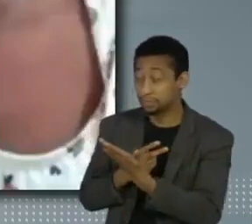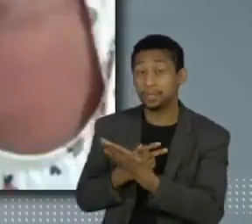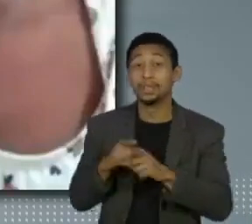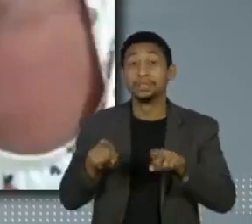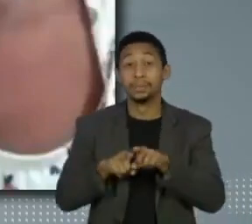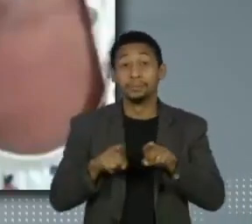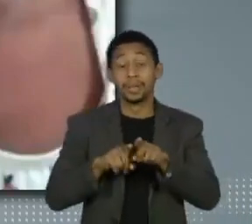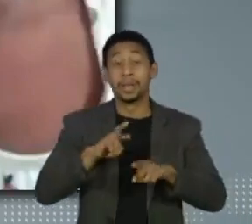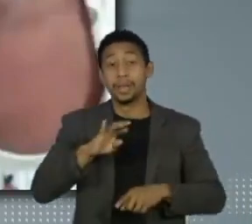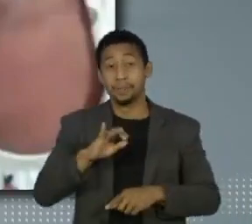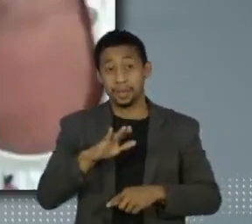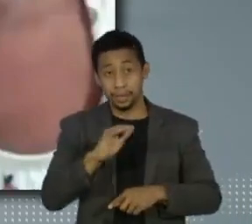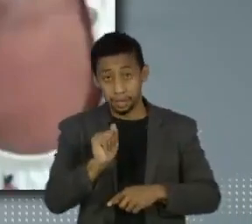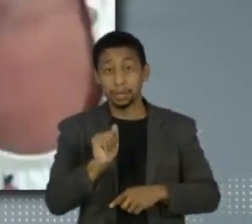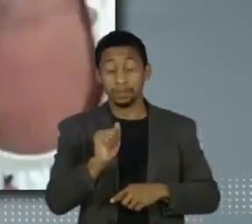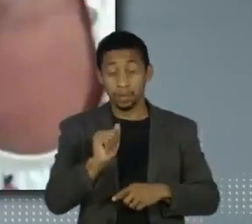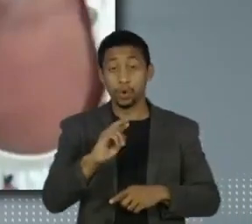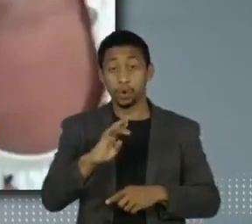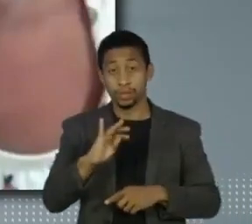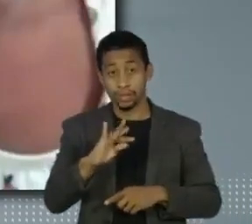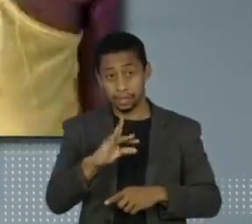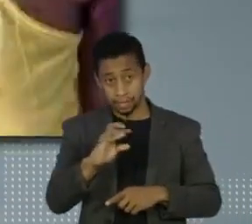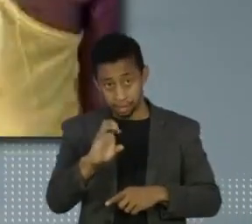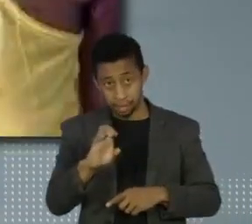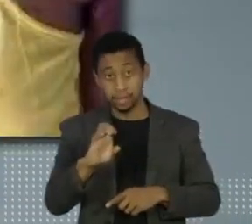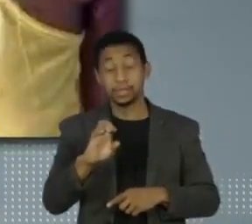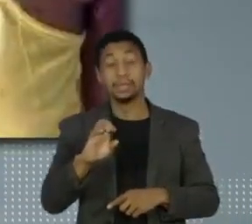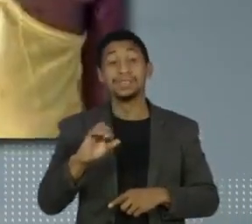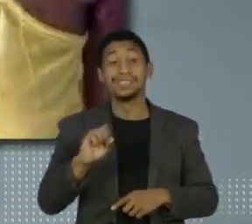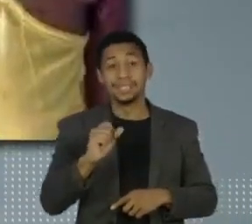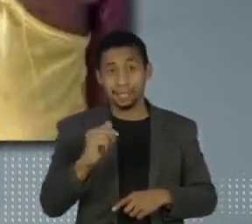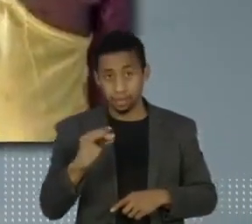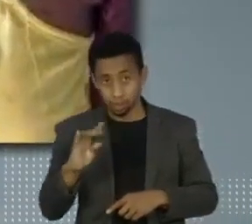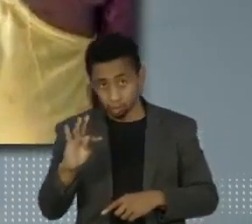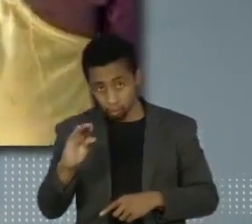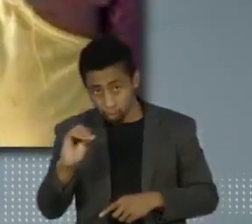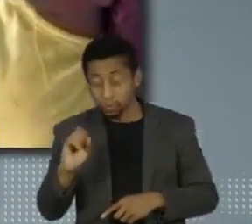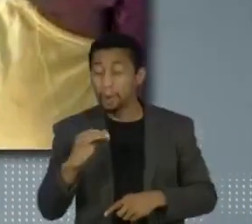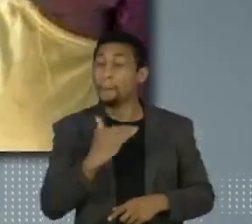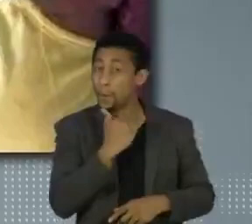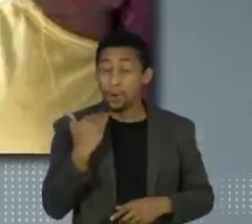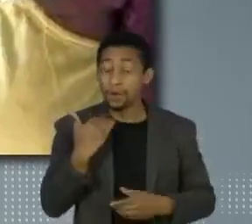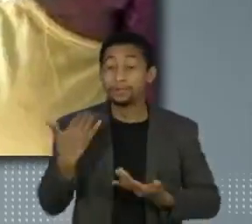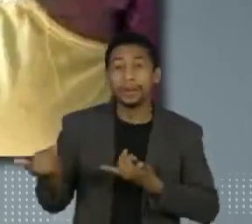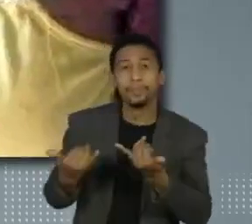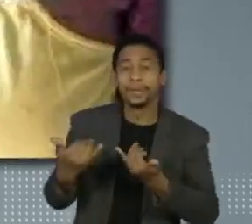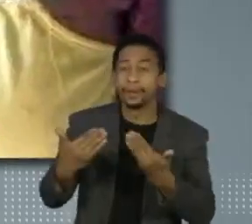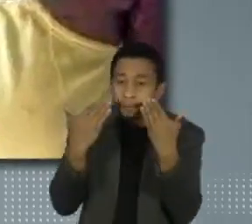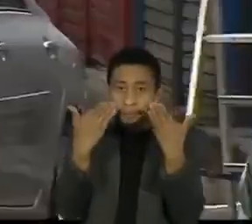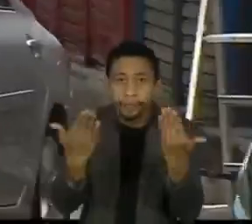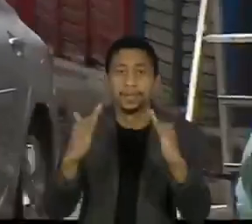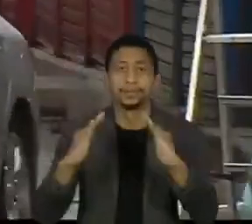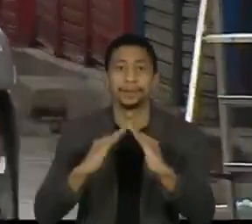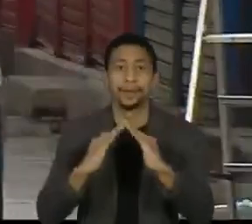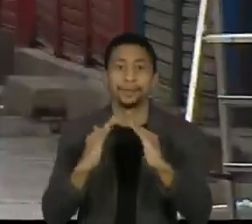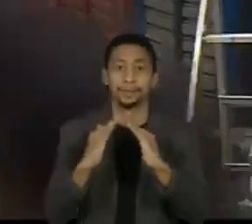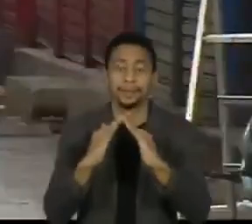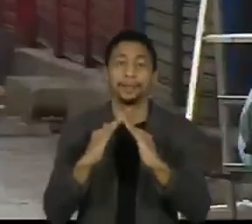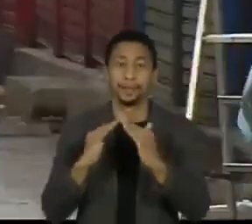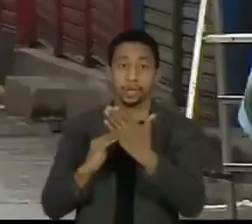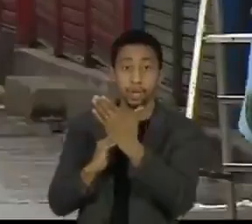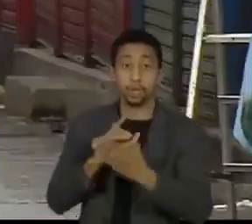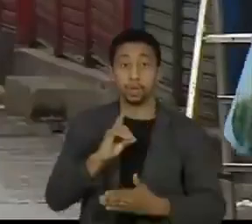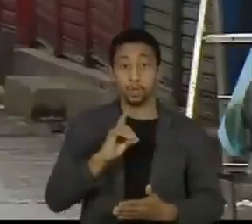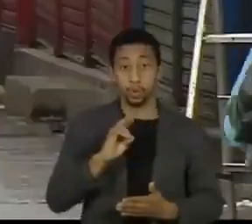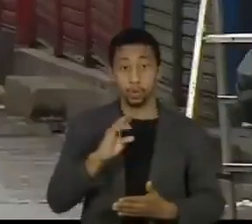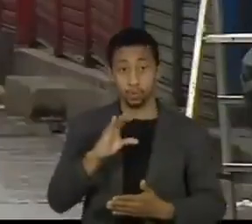Santos e Rebeca Beatriz Rodrigues dos Santos foram mortas enquanto brincavam em frente de casa em